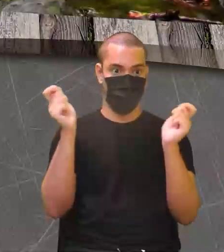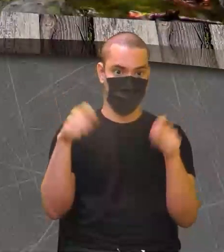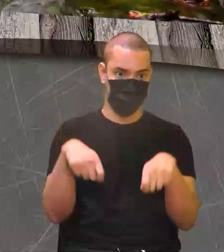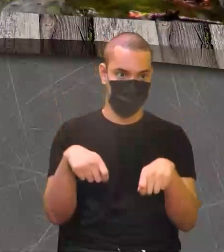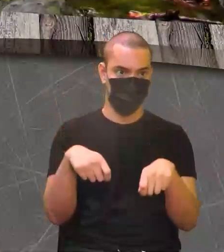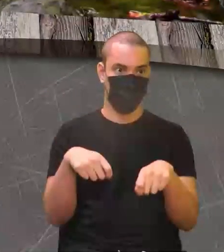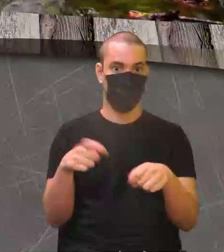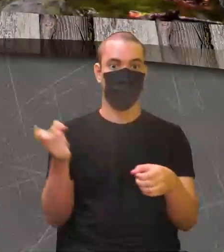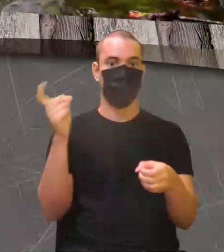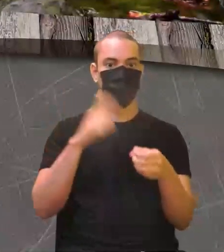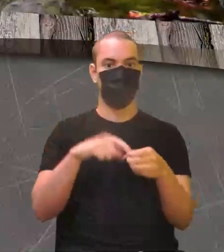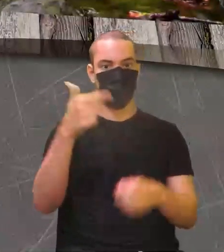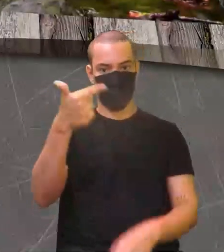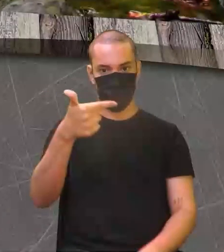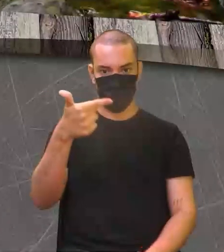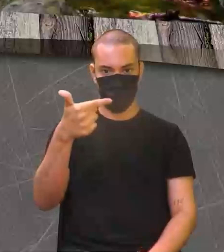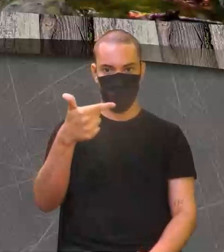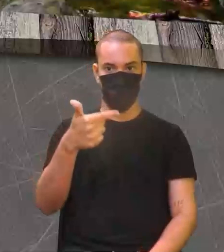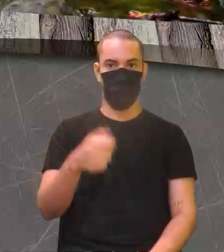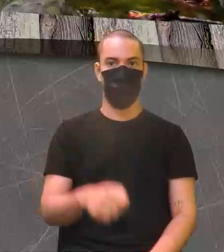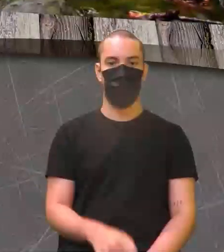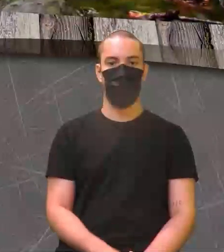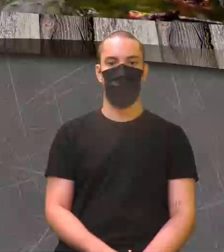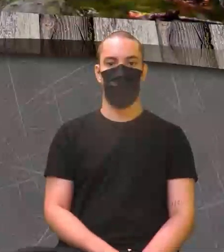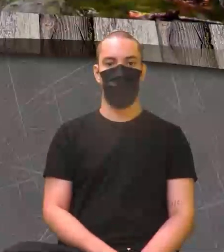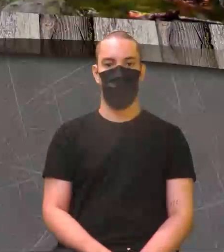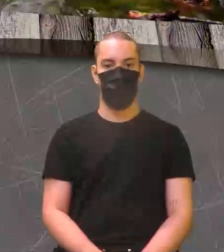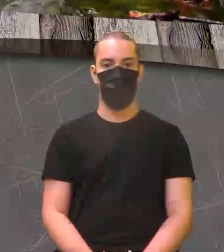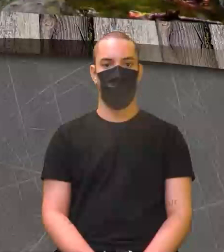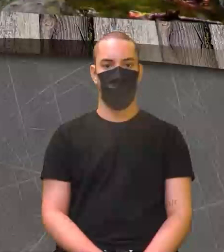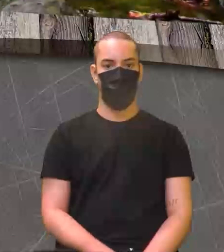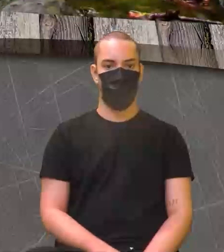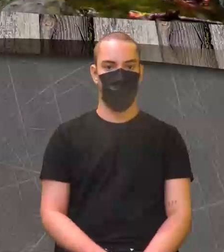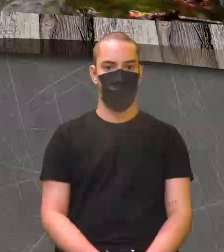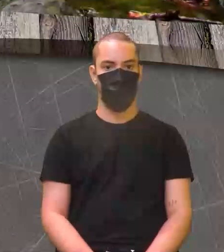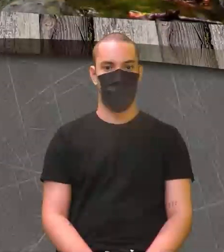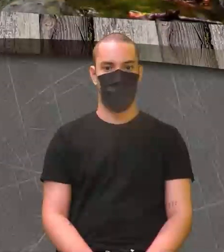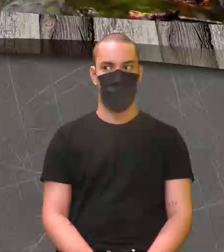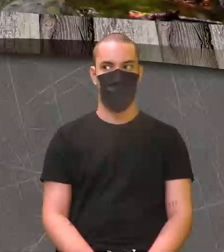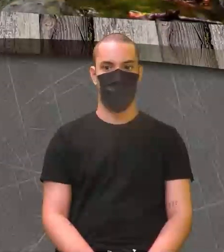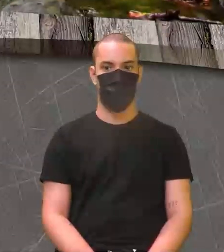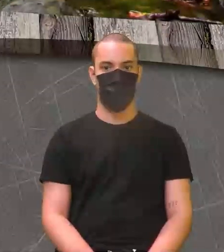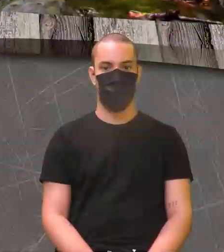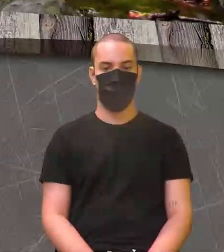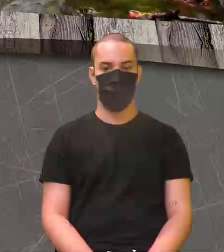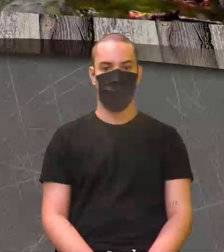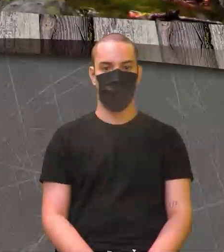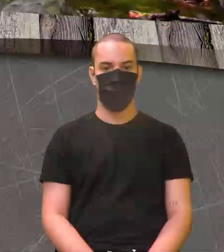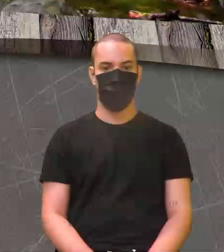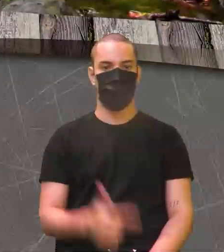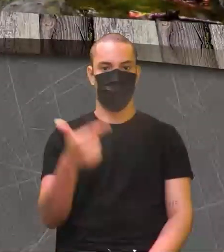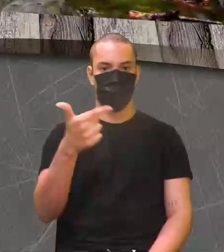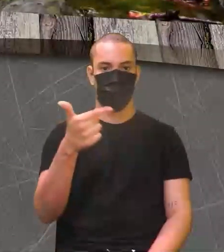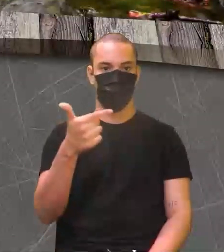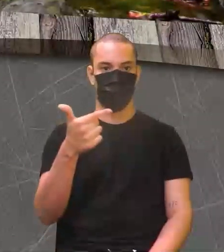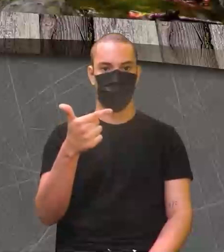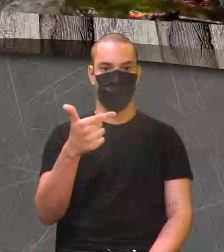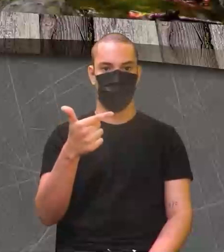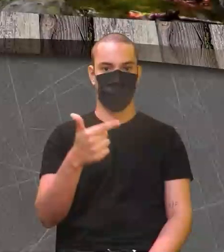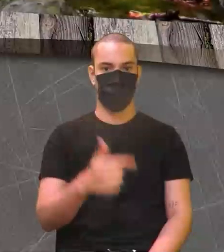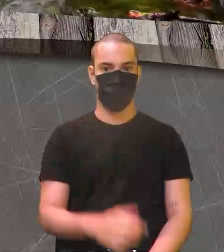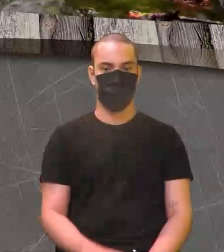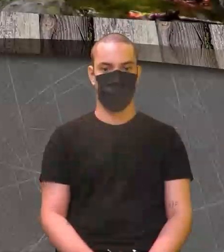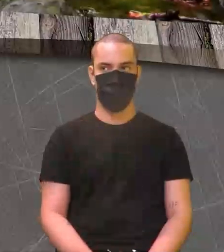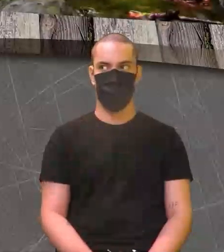probabilidades. Vamos para a segunda questão, prof? Vamos lá, joga na quadro. Tela. Isso. Questão 2. Vamos lá. Numa família...